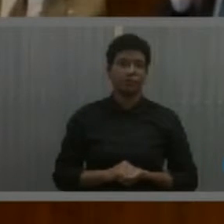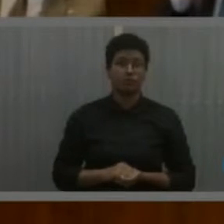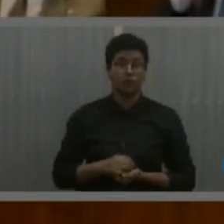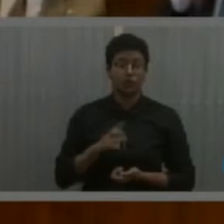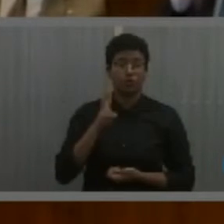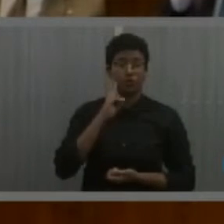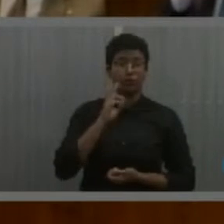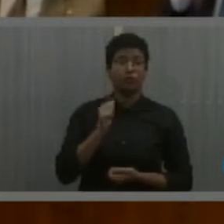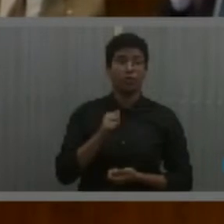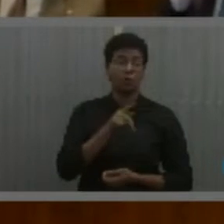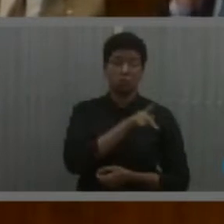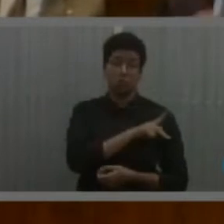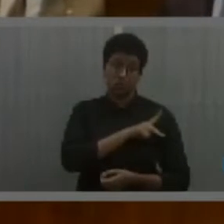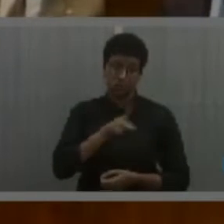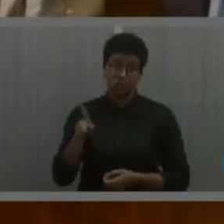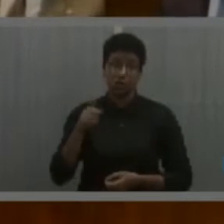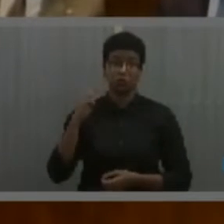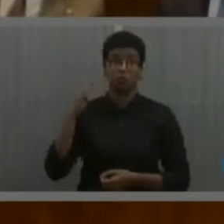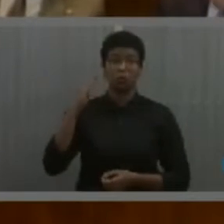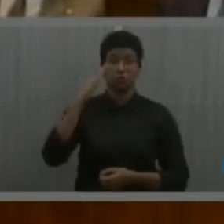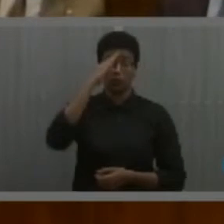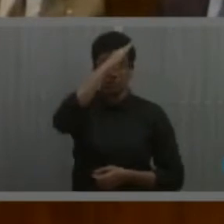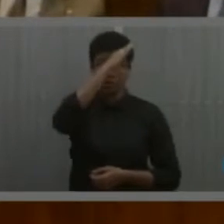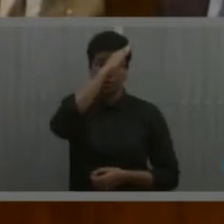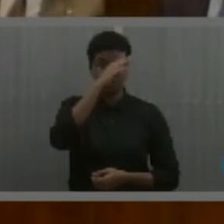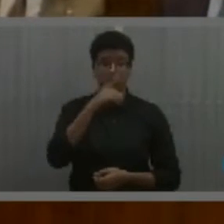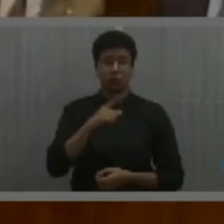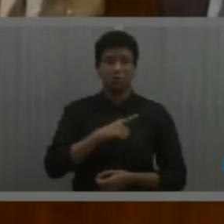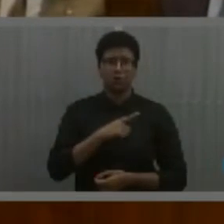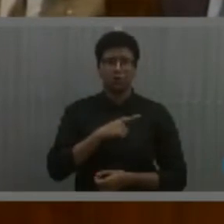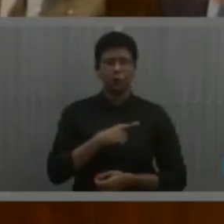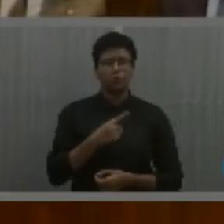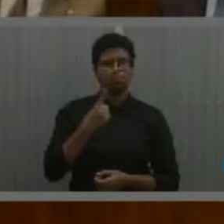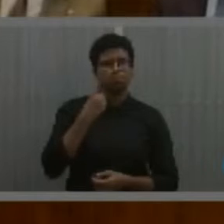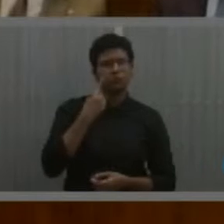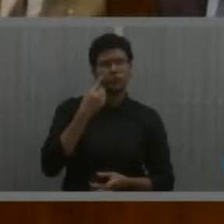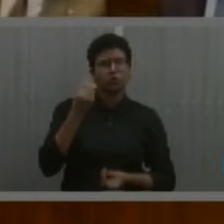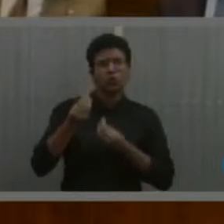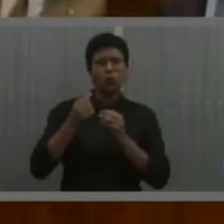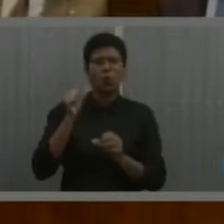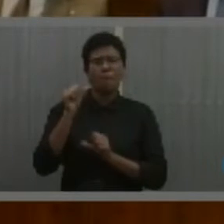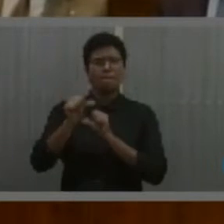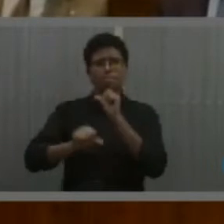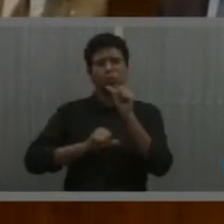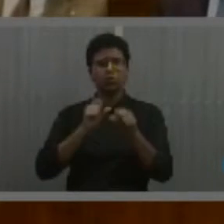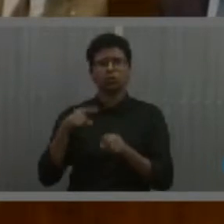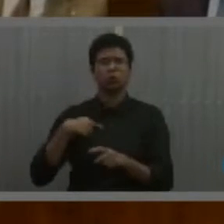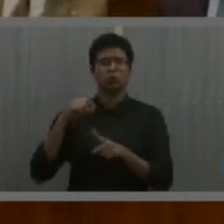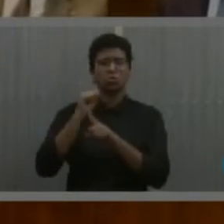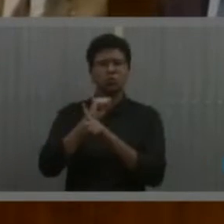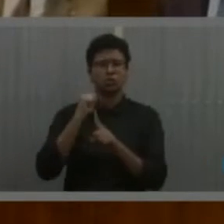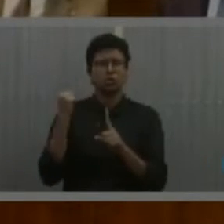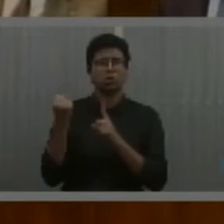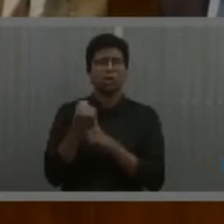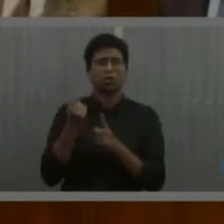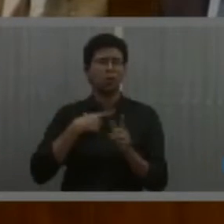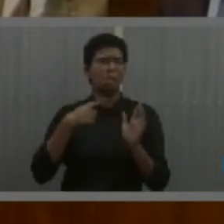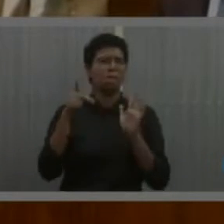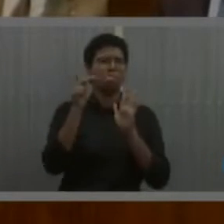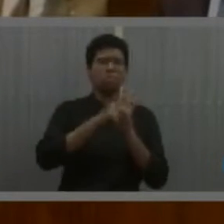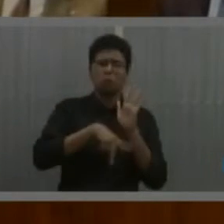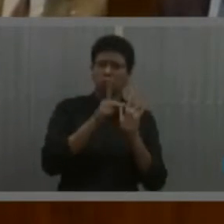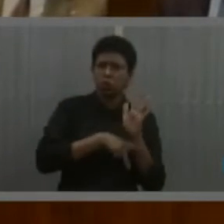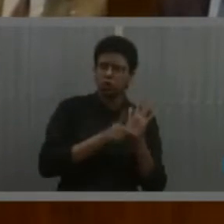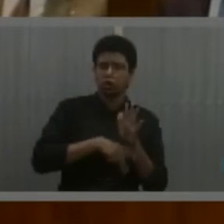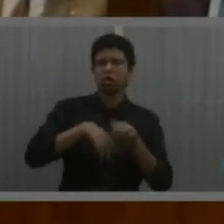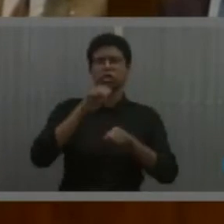do presidente Bolsonaro tem se empenhado em mudanças profundas em nossa sociedade, em um projeto de Estado